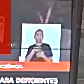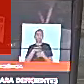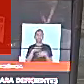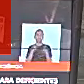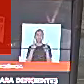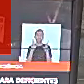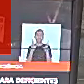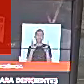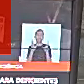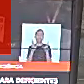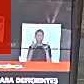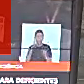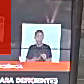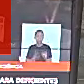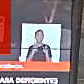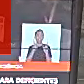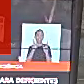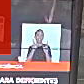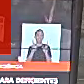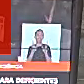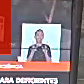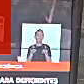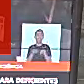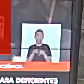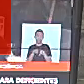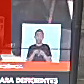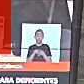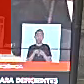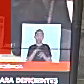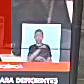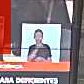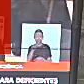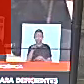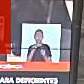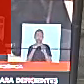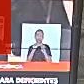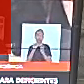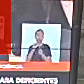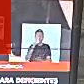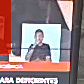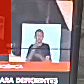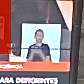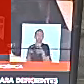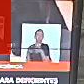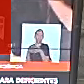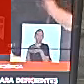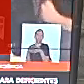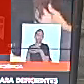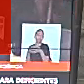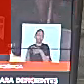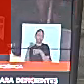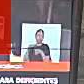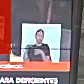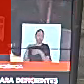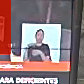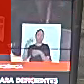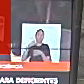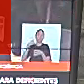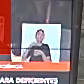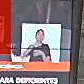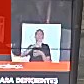renovada e contem com essa comissão. Os deputados, todos